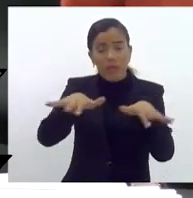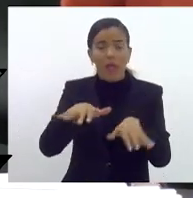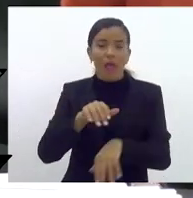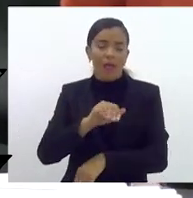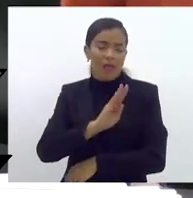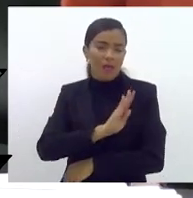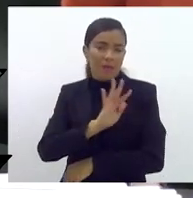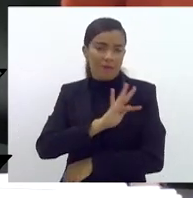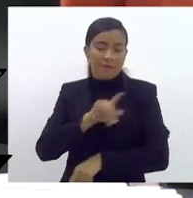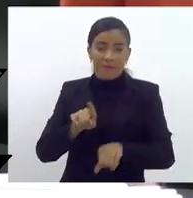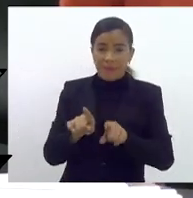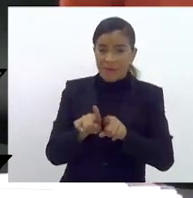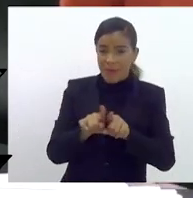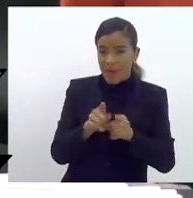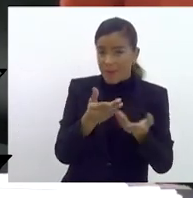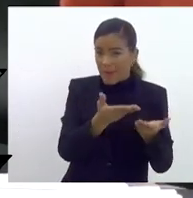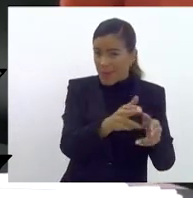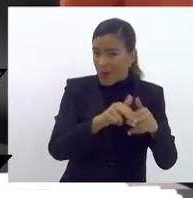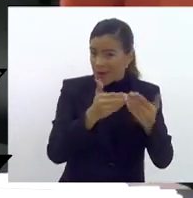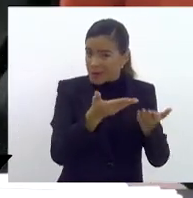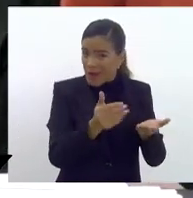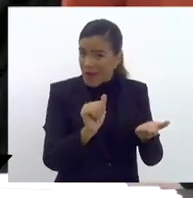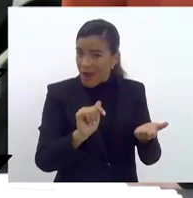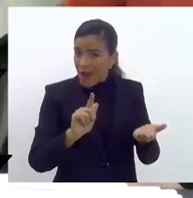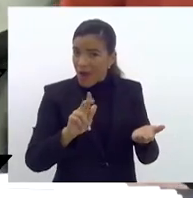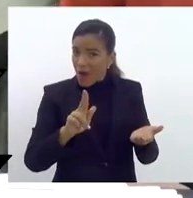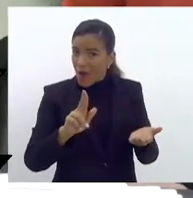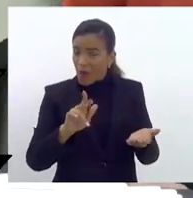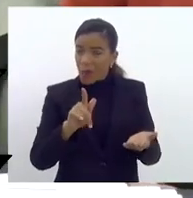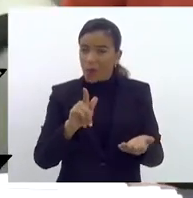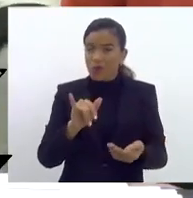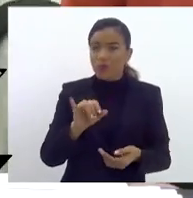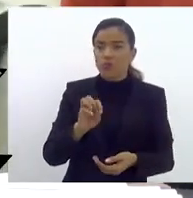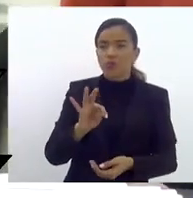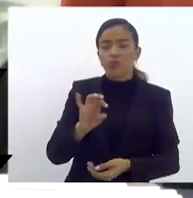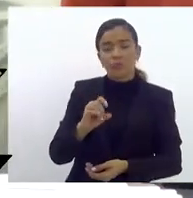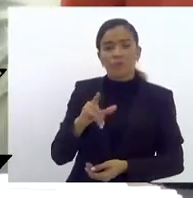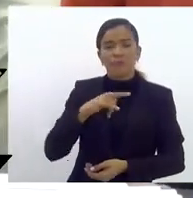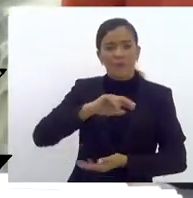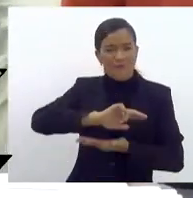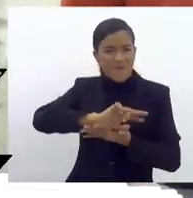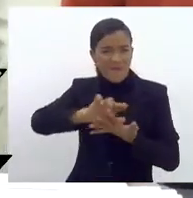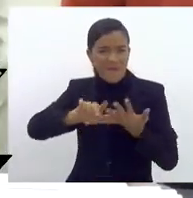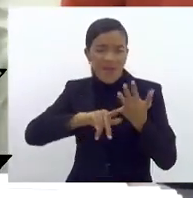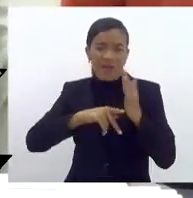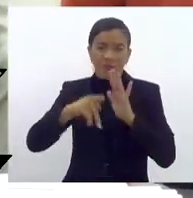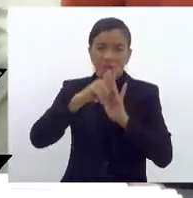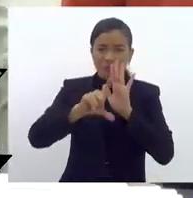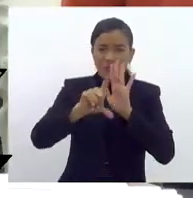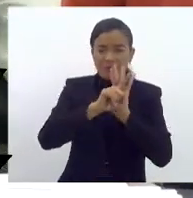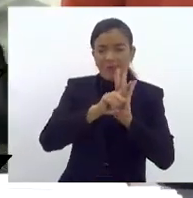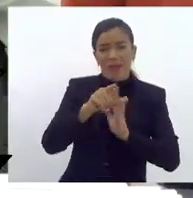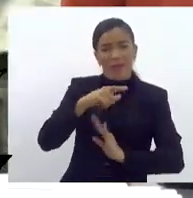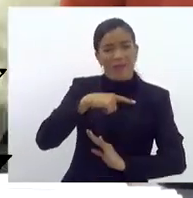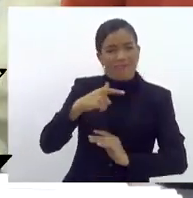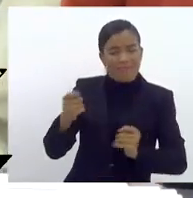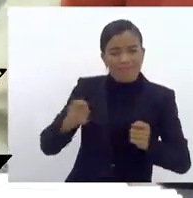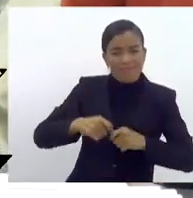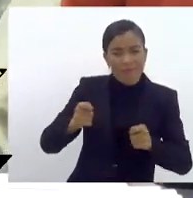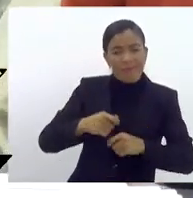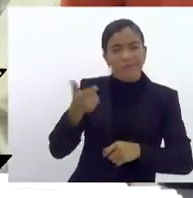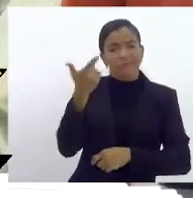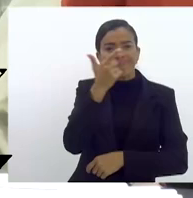e através do Augusto que é um cara muito capacitado Como já foi falado aqui ele tem muitos projetos muitas ideias para para a gente